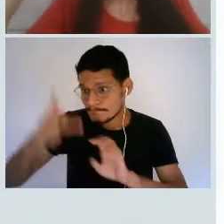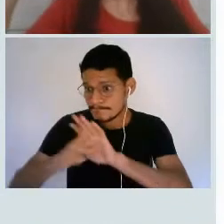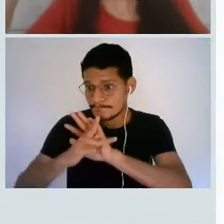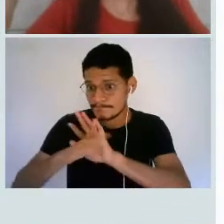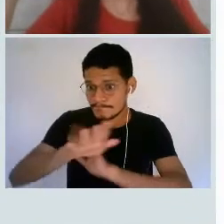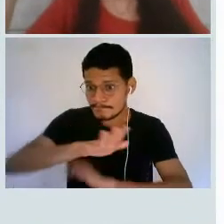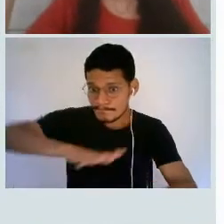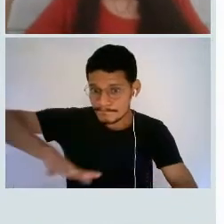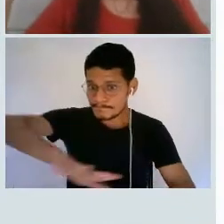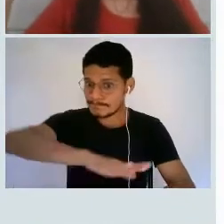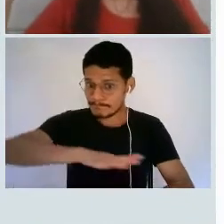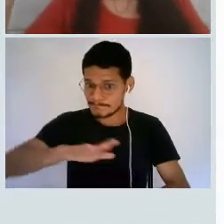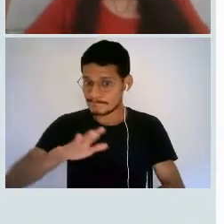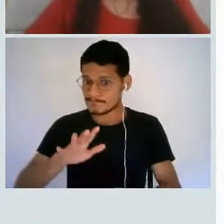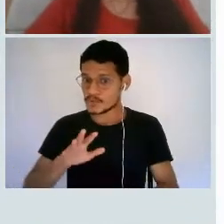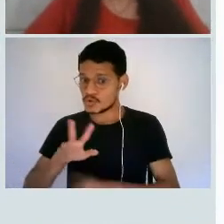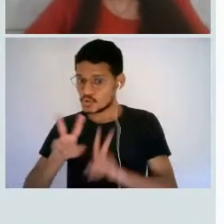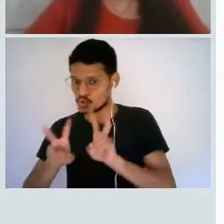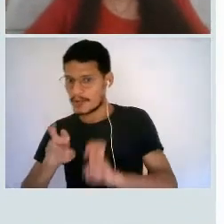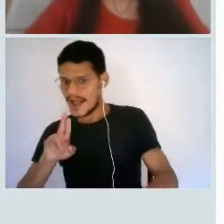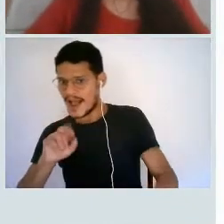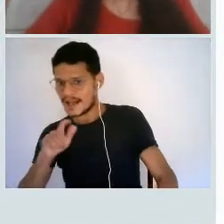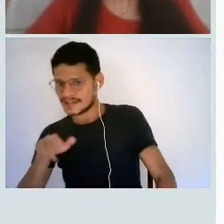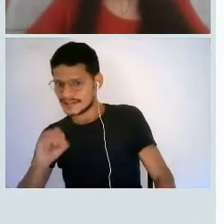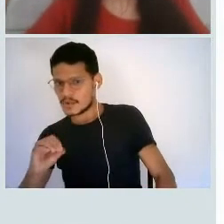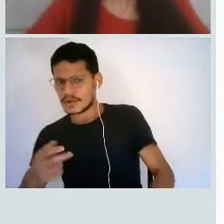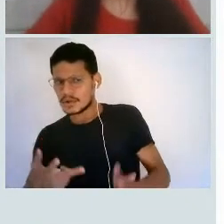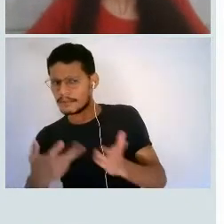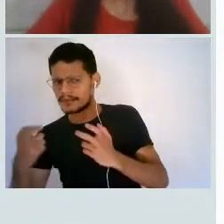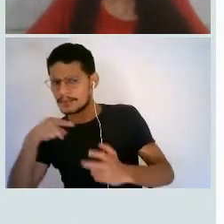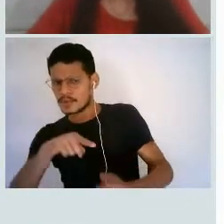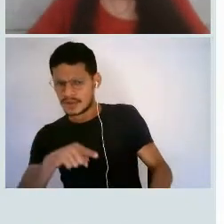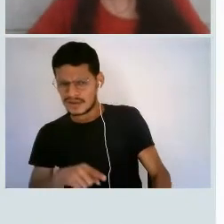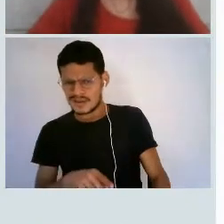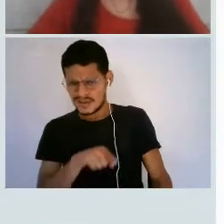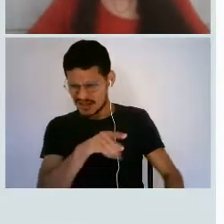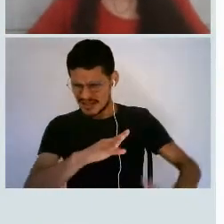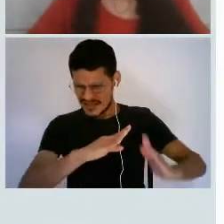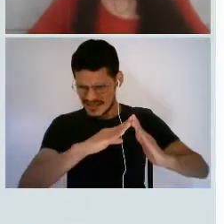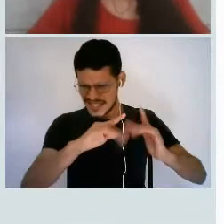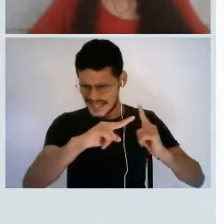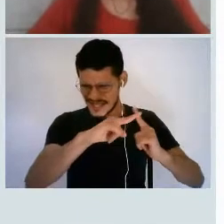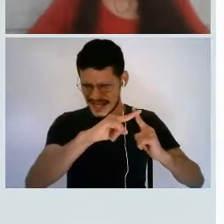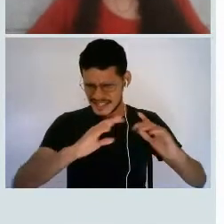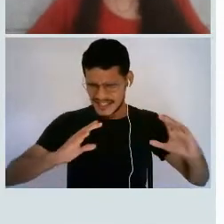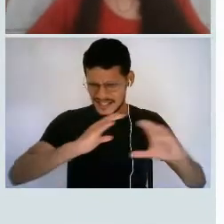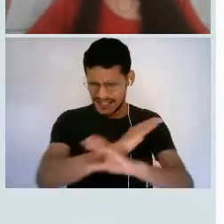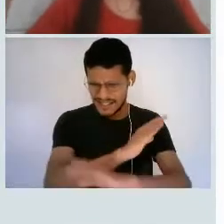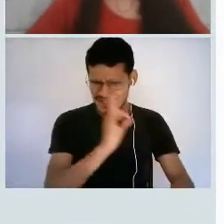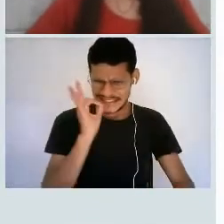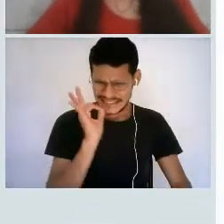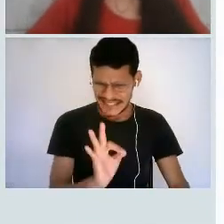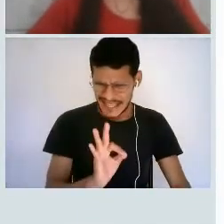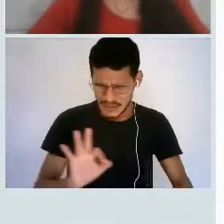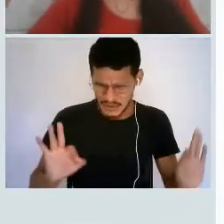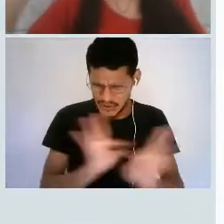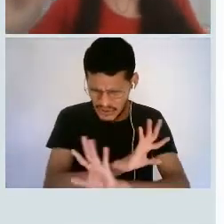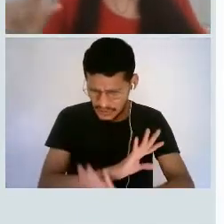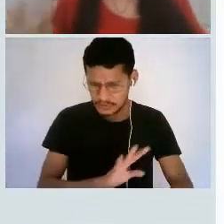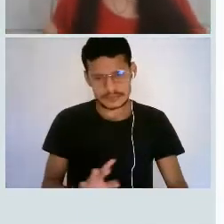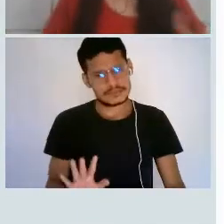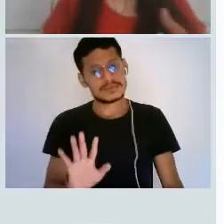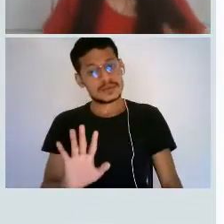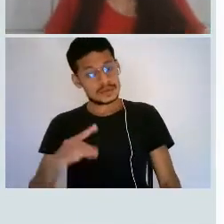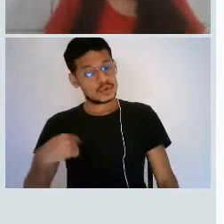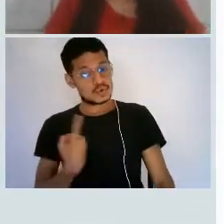a igreja, ela não está totalmente certa, e aí a gente precisa tomar,